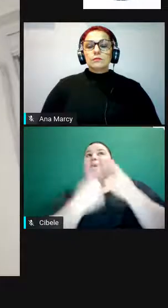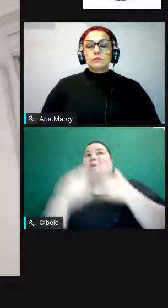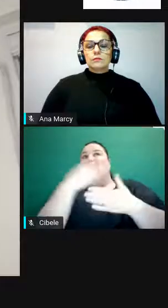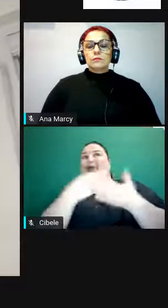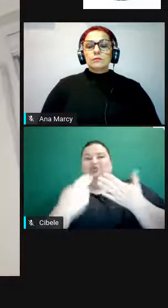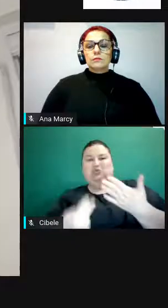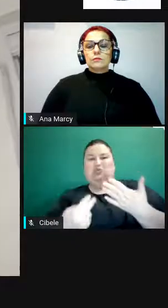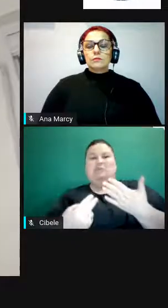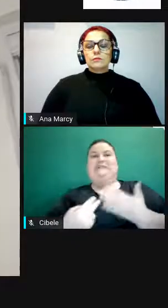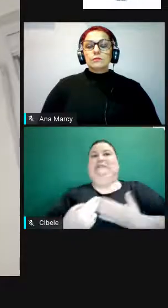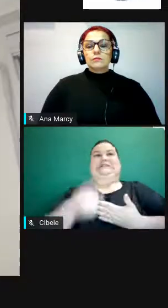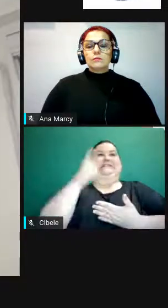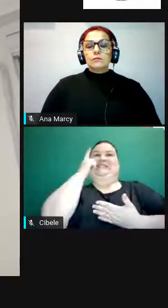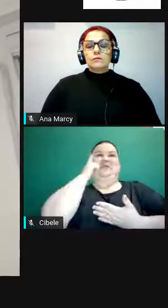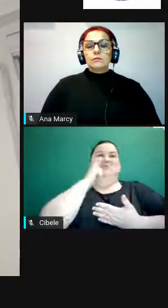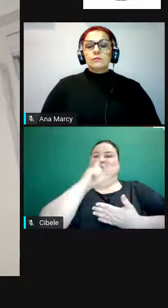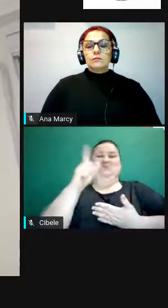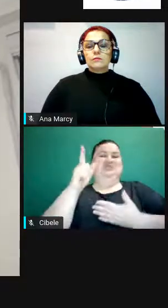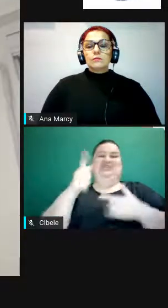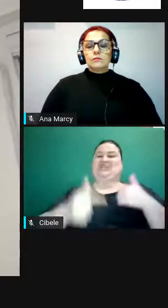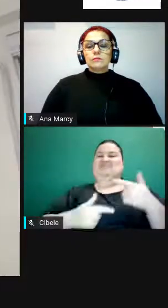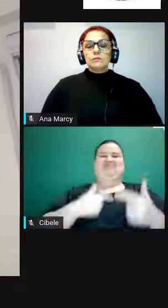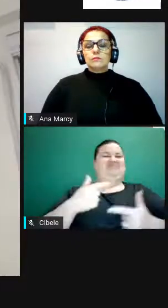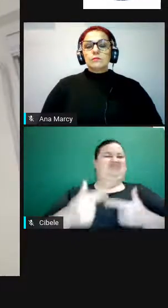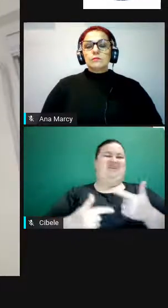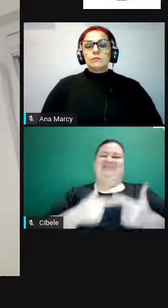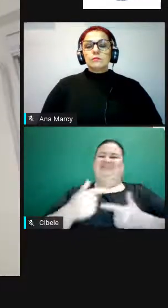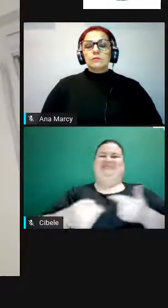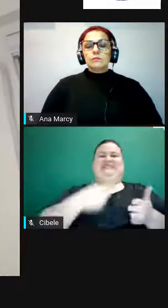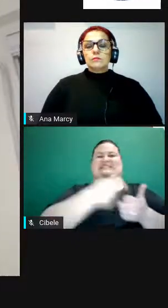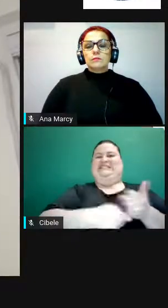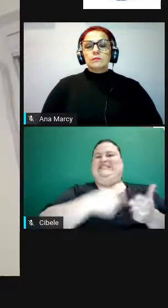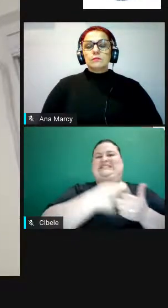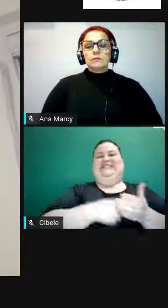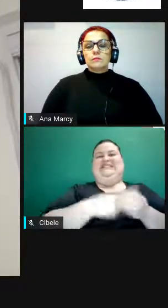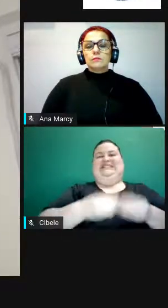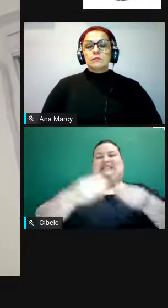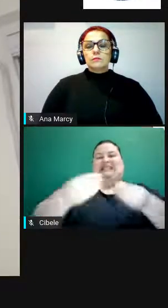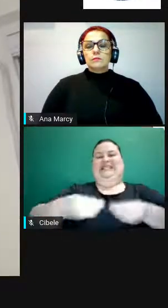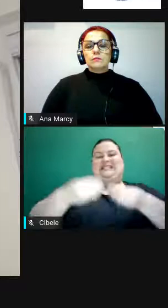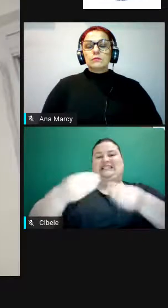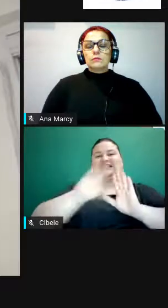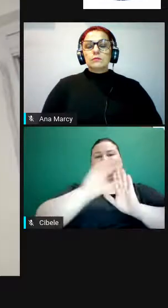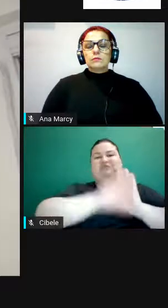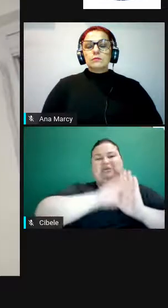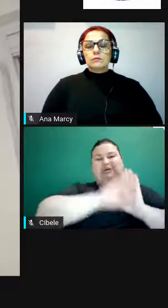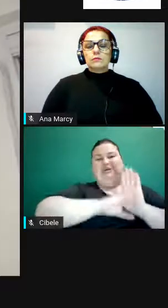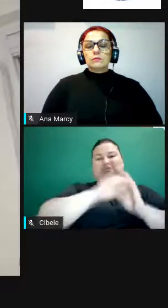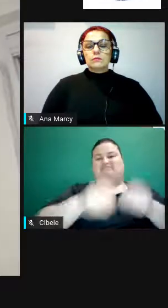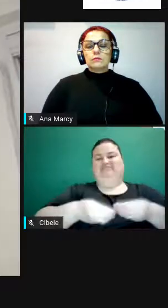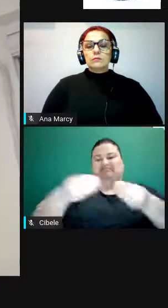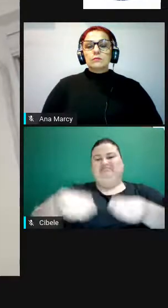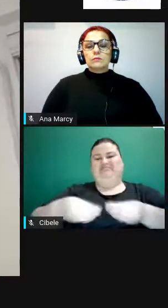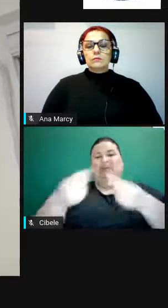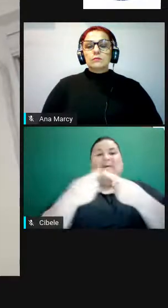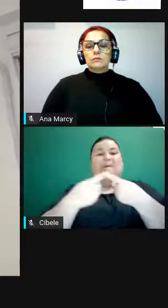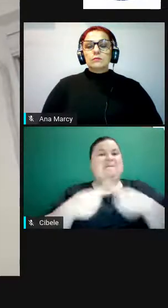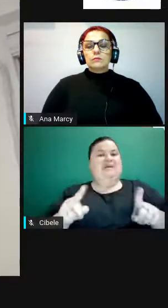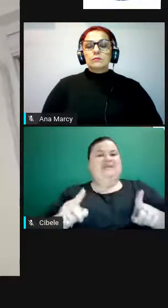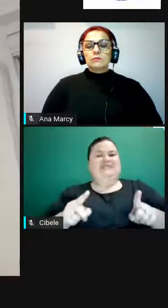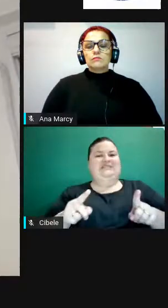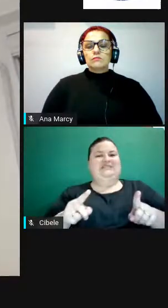não conseguir emprego eu tentei por muito tempo emprego né entreguei currículo seu tudo mais bons uma série de tentativas frustradas